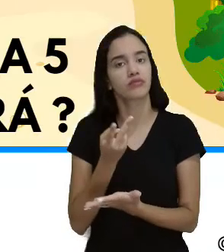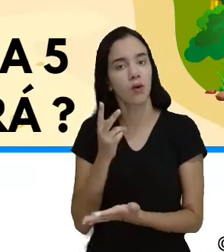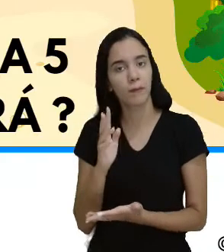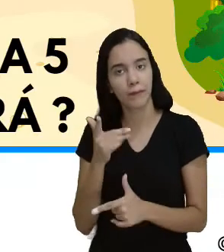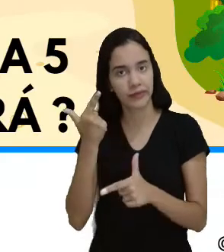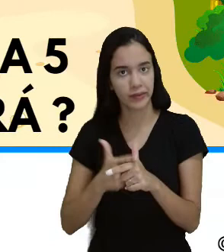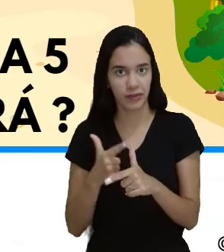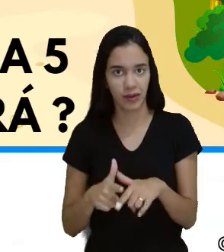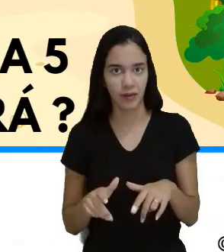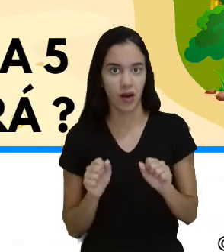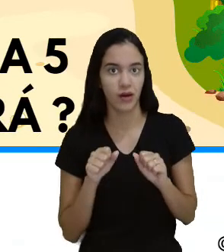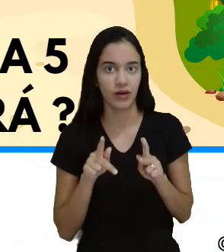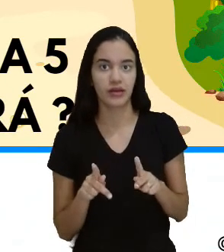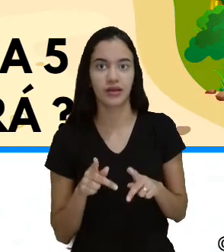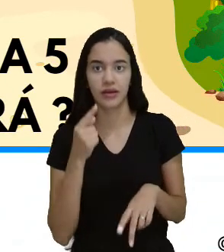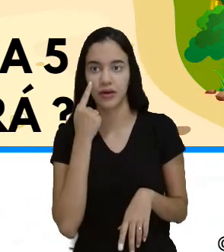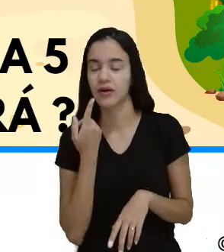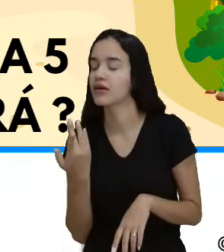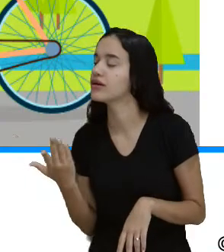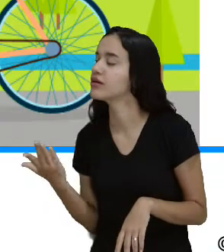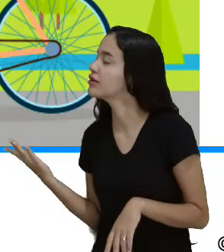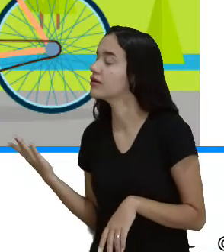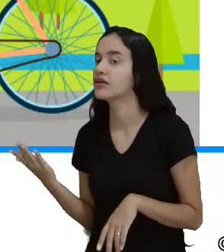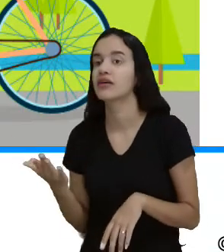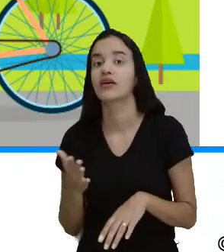problema, ok? Olha aí.